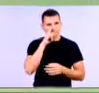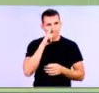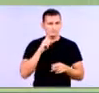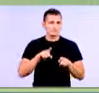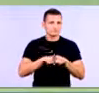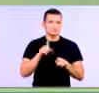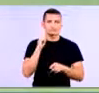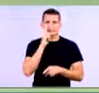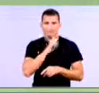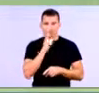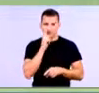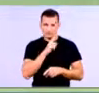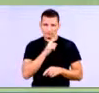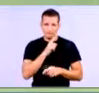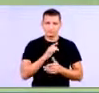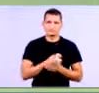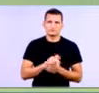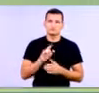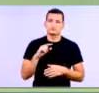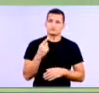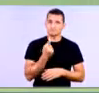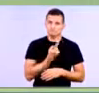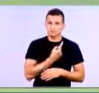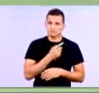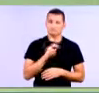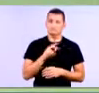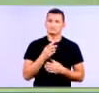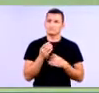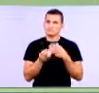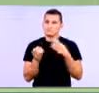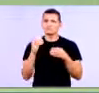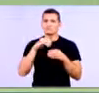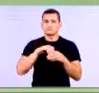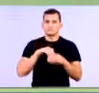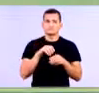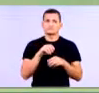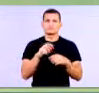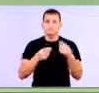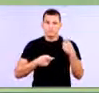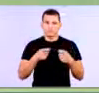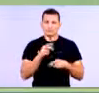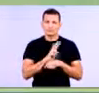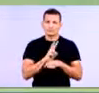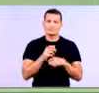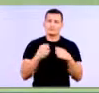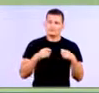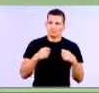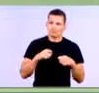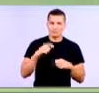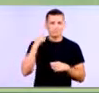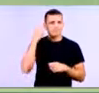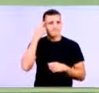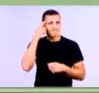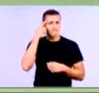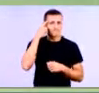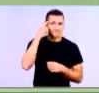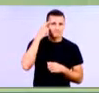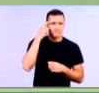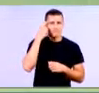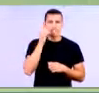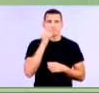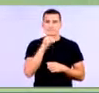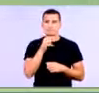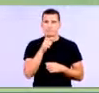ali. Então, nós que vamos implementar uma política de segurança, nós também devemos pensar em, se